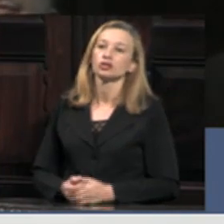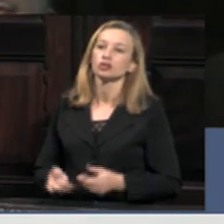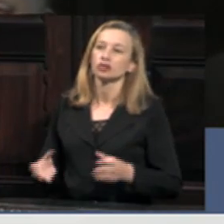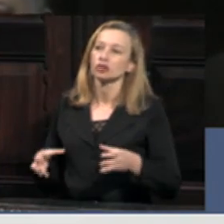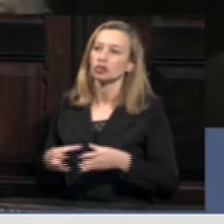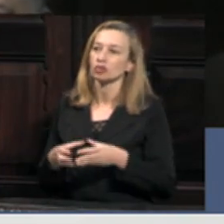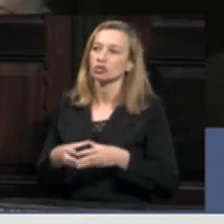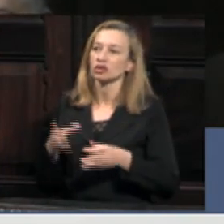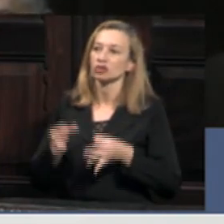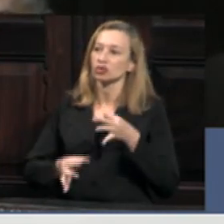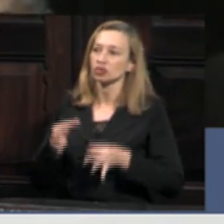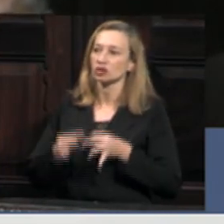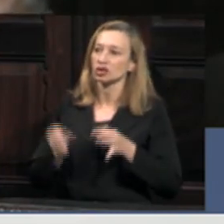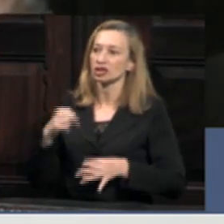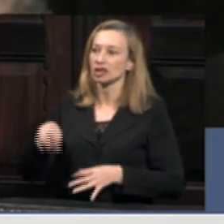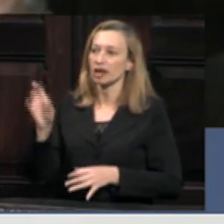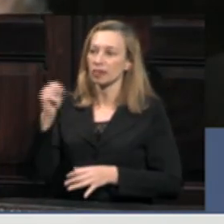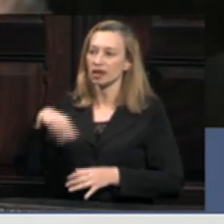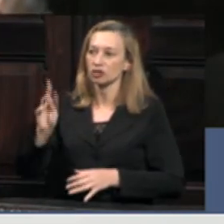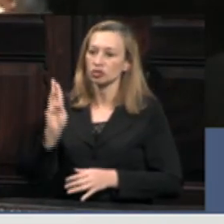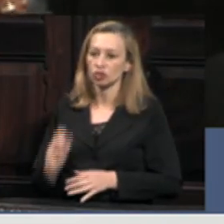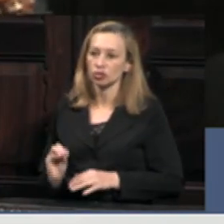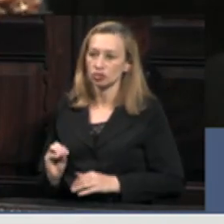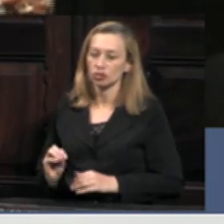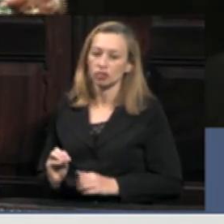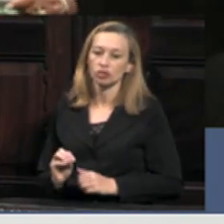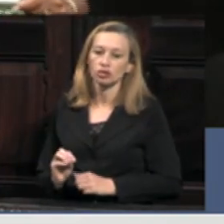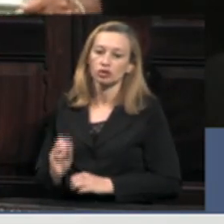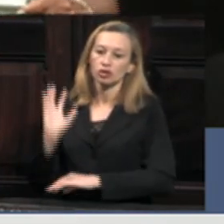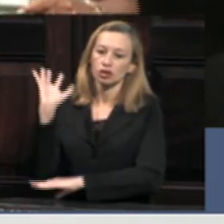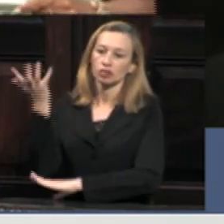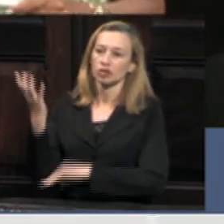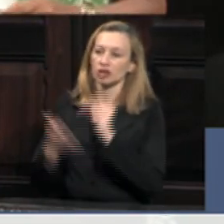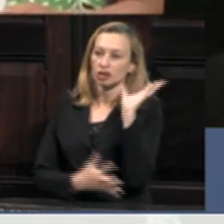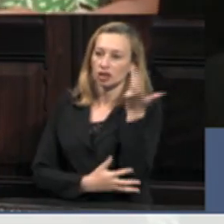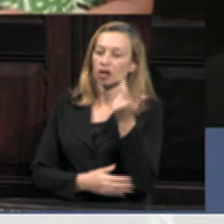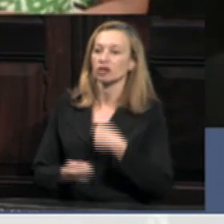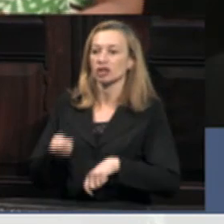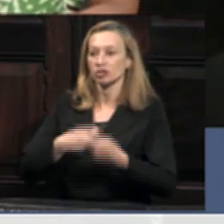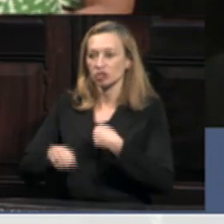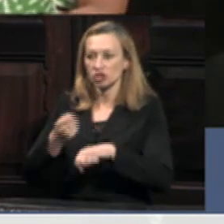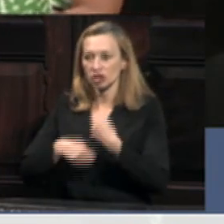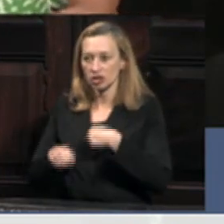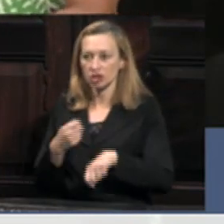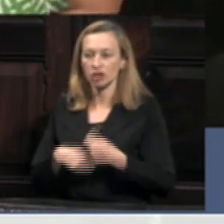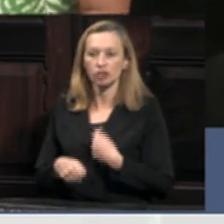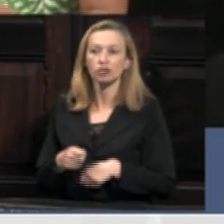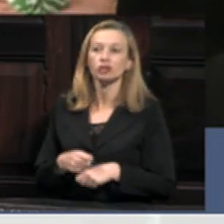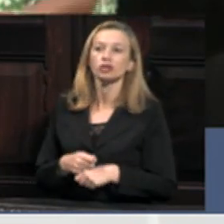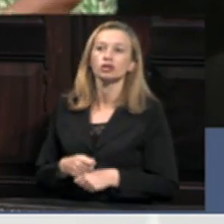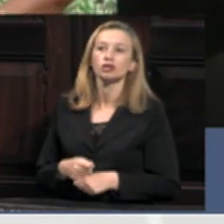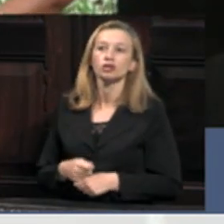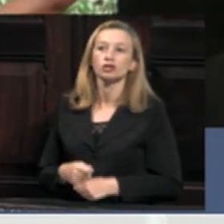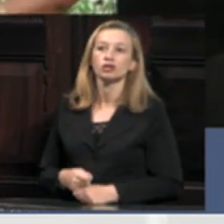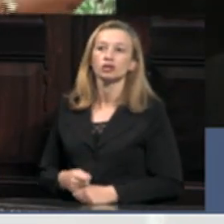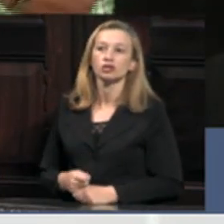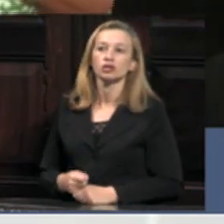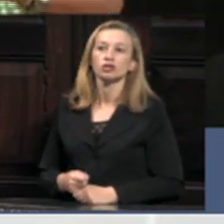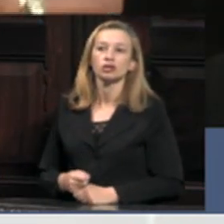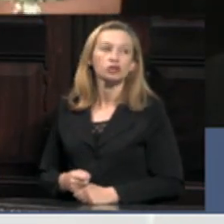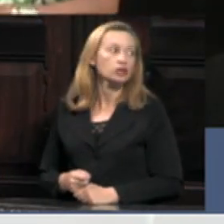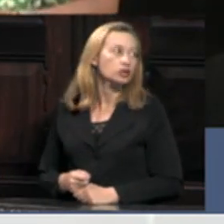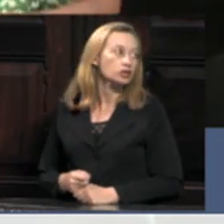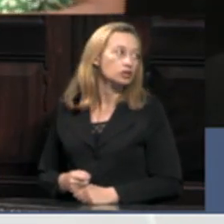Constituição e Justiça, de Saneamento Ambiental, de Economia, Indústria e Comércio, Tributação, Controle da Arrecadação Estadual, Fiscalização dos Tributos Estaduais, de Orçamento,